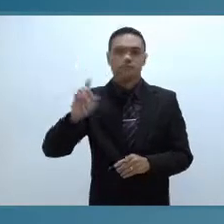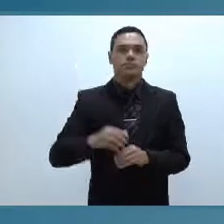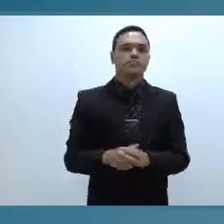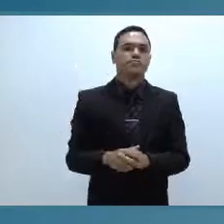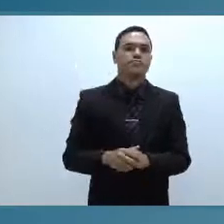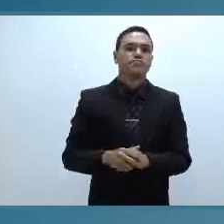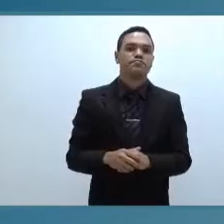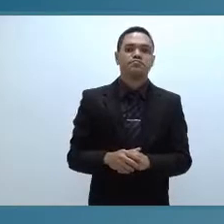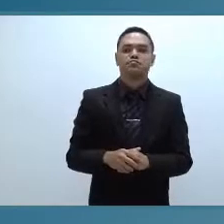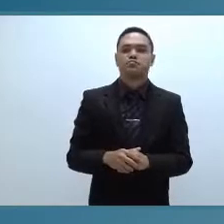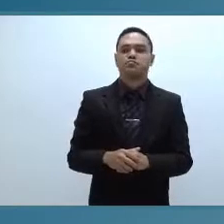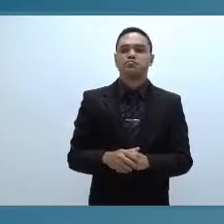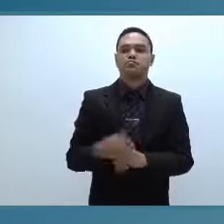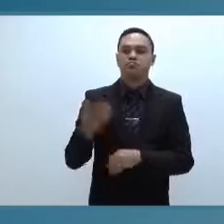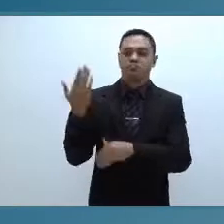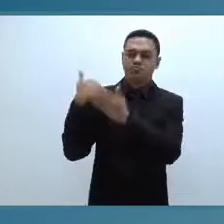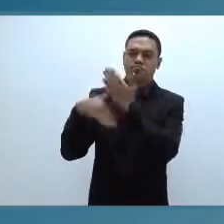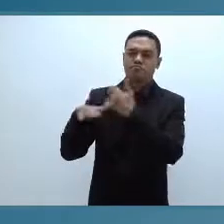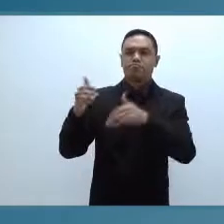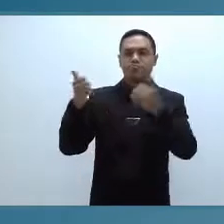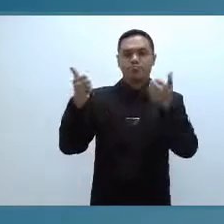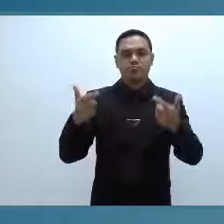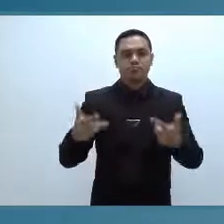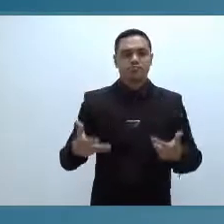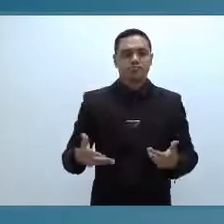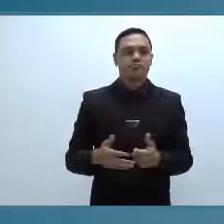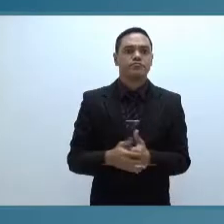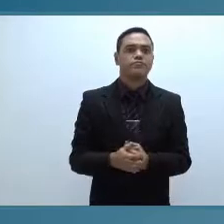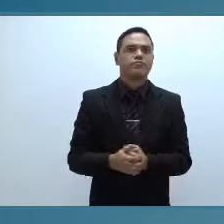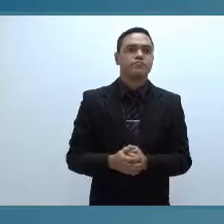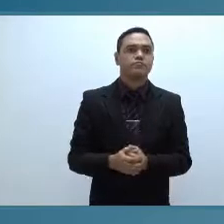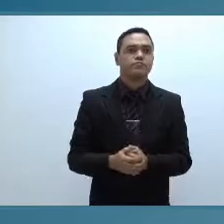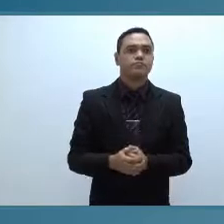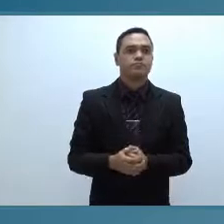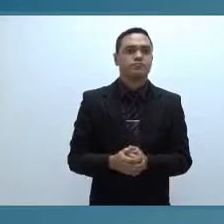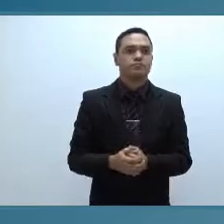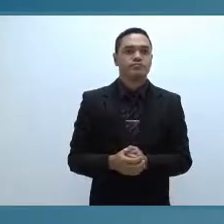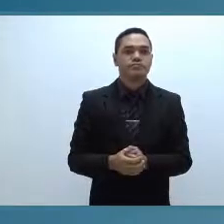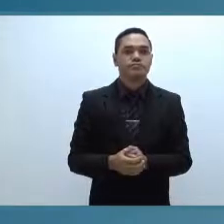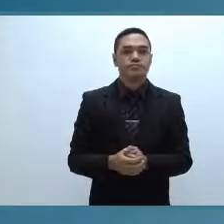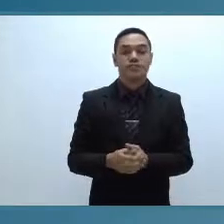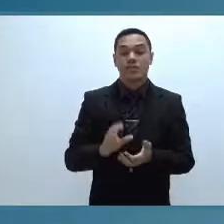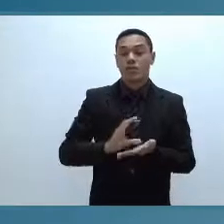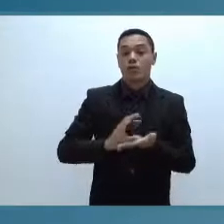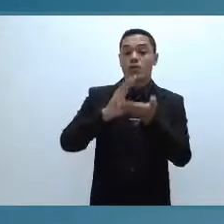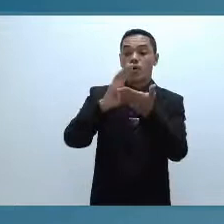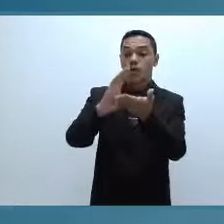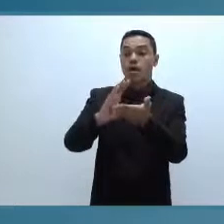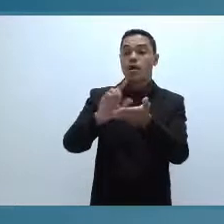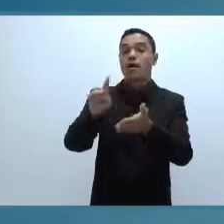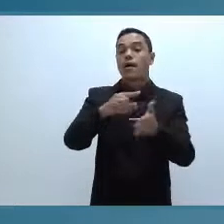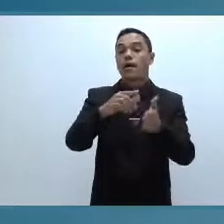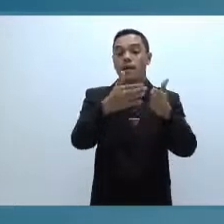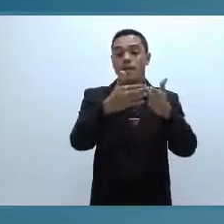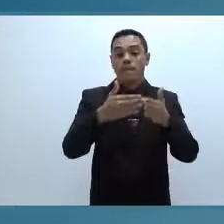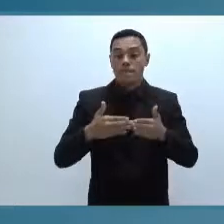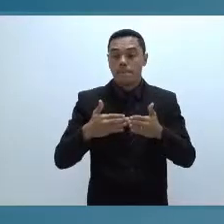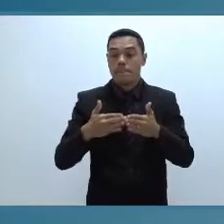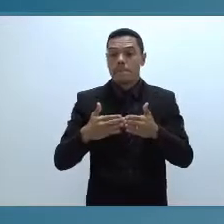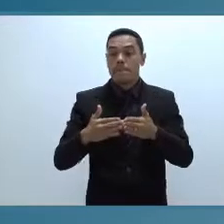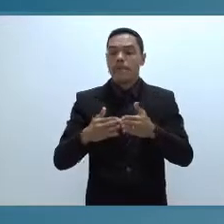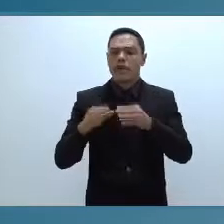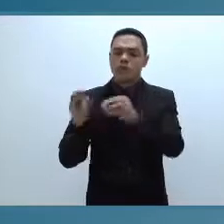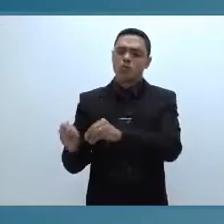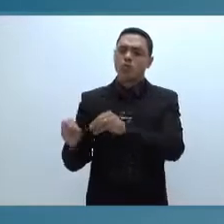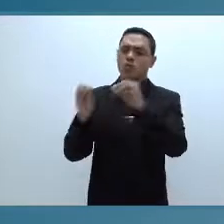Estado do Paraná, ao indeferir pedido de magistrado para residir em local distinto da sua jurisdição,